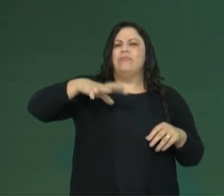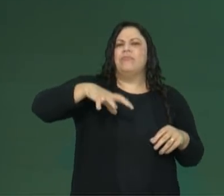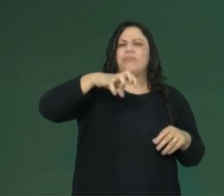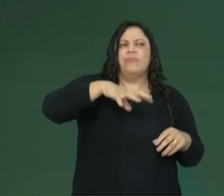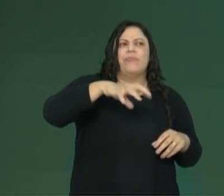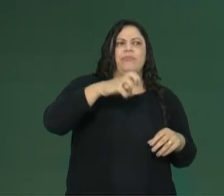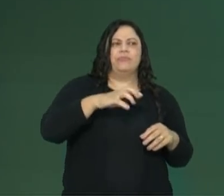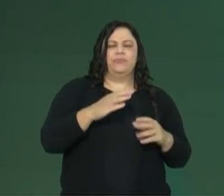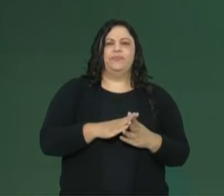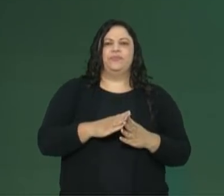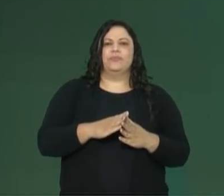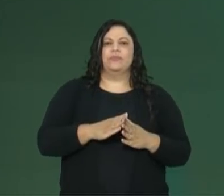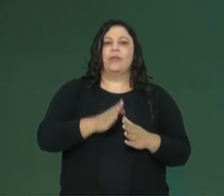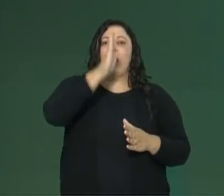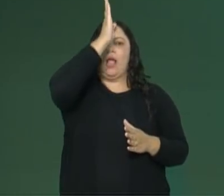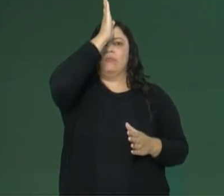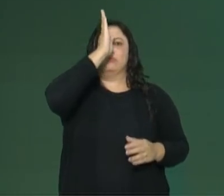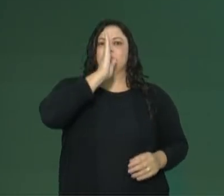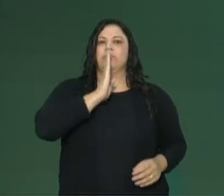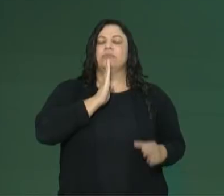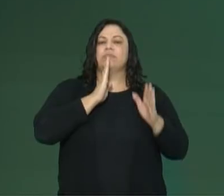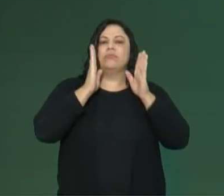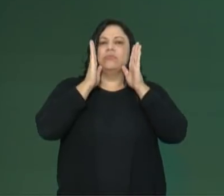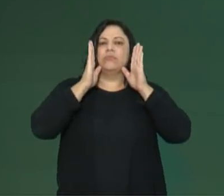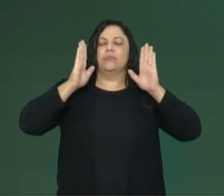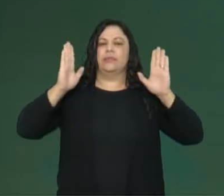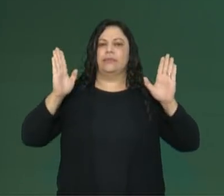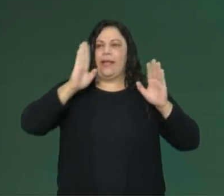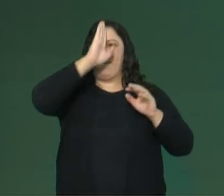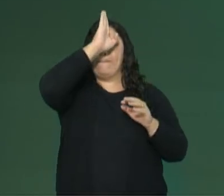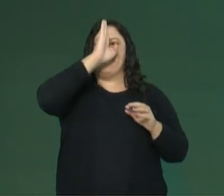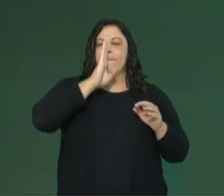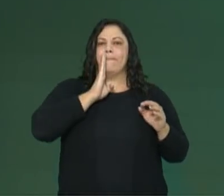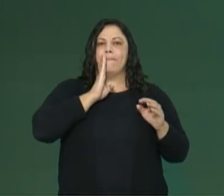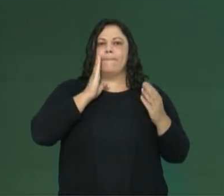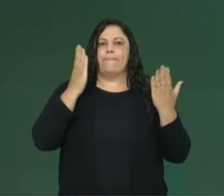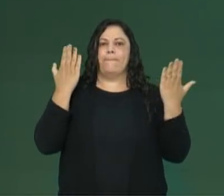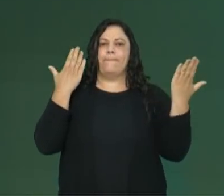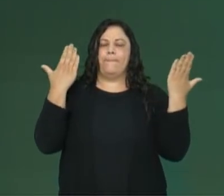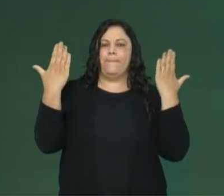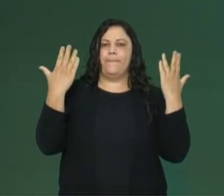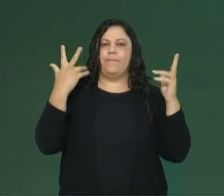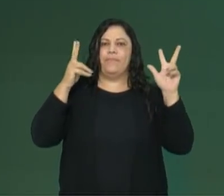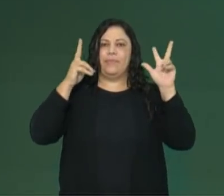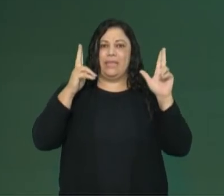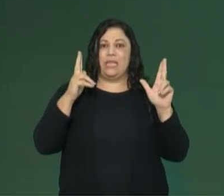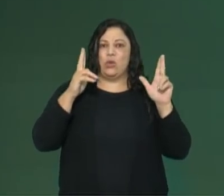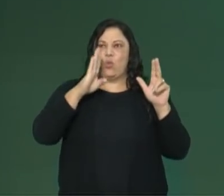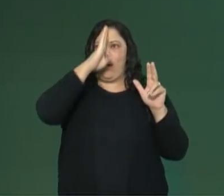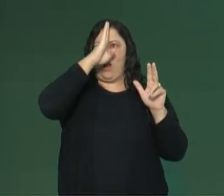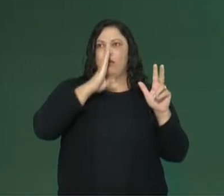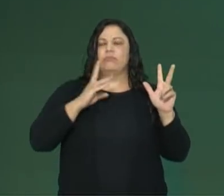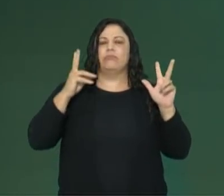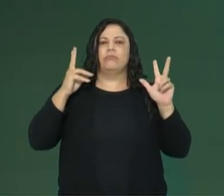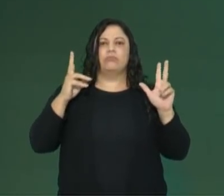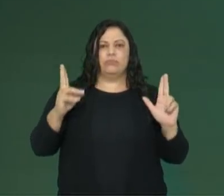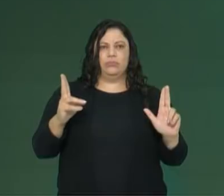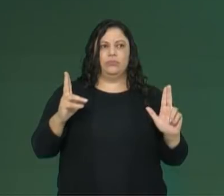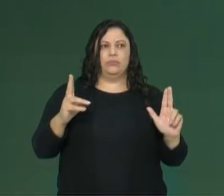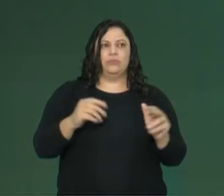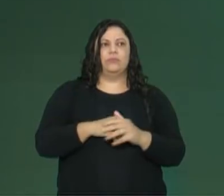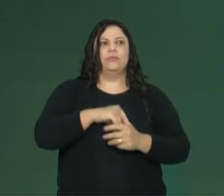somos simétricos lateralmente, uma lateral simétrica, a outra lateral. Triblásticos, os